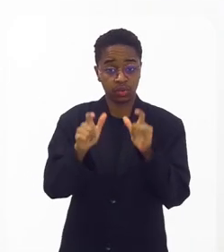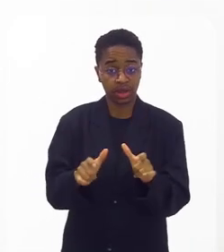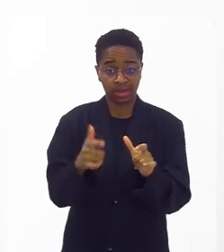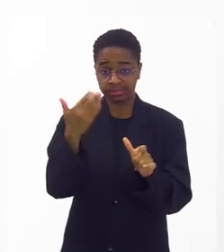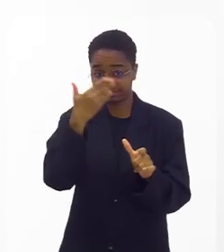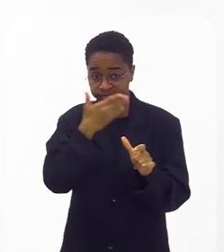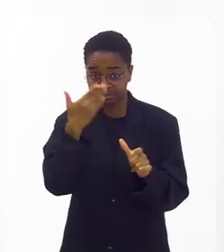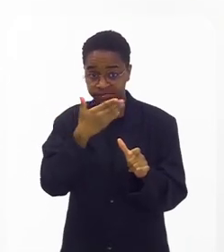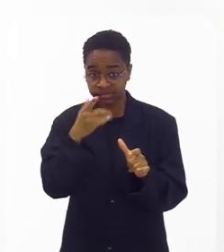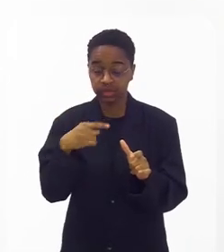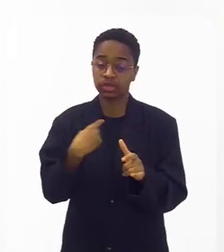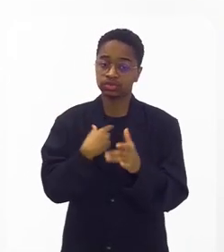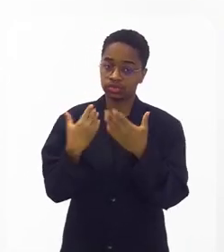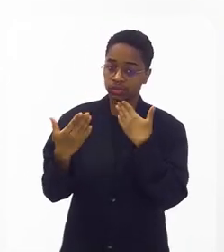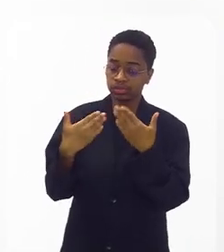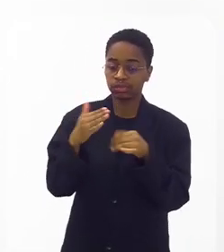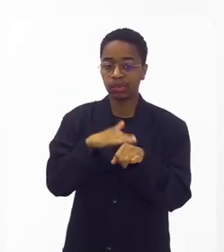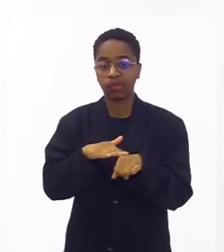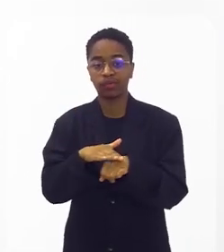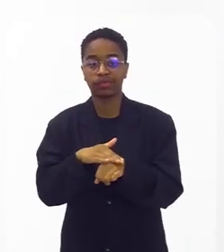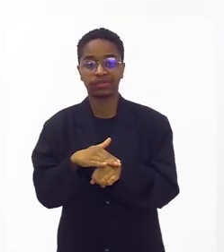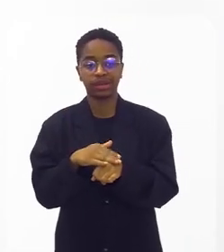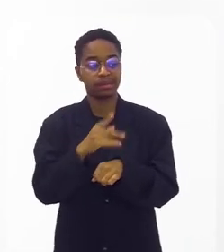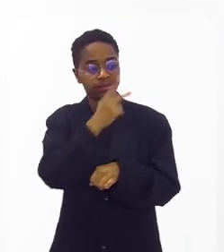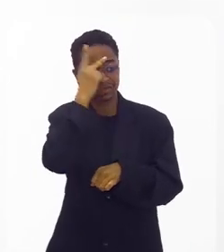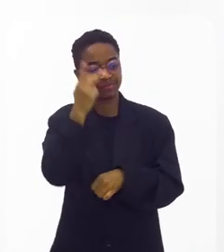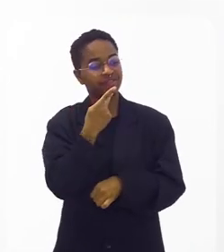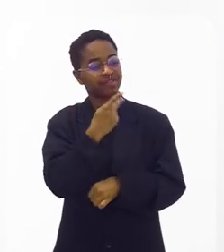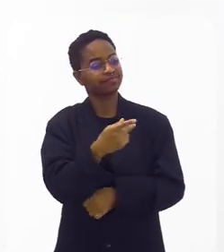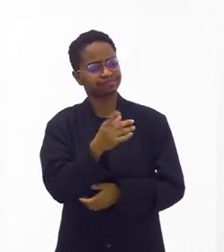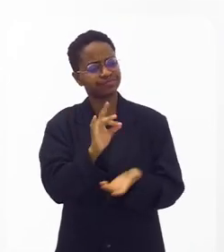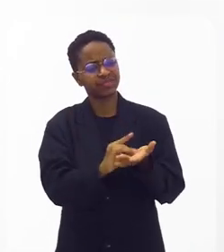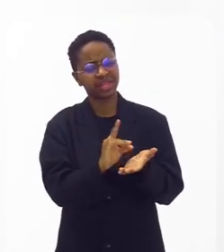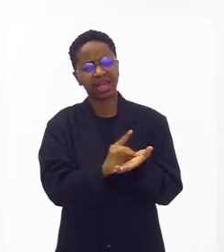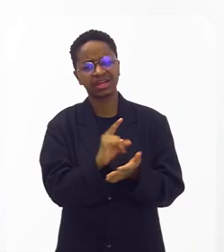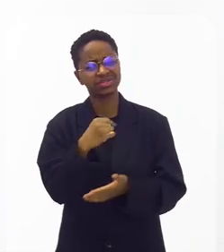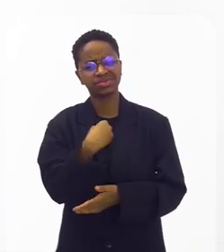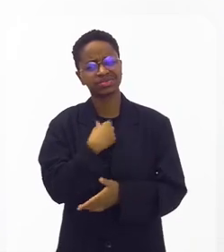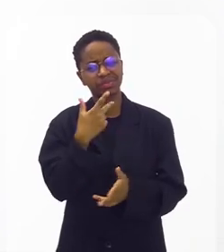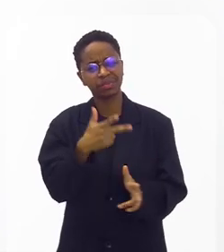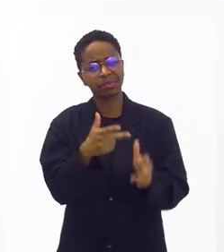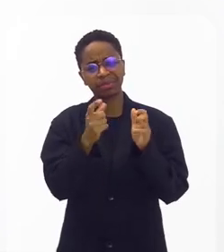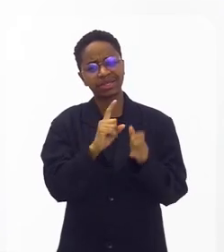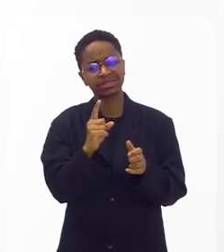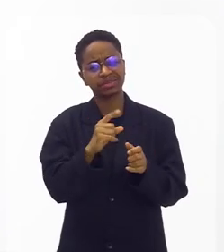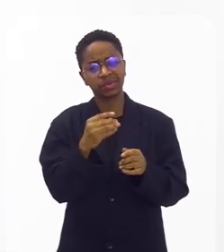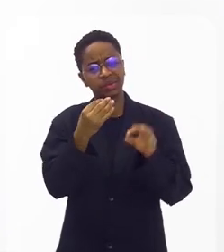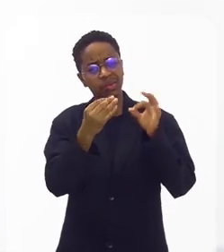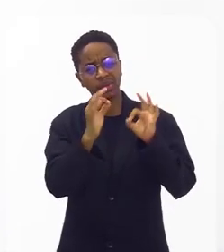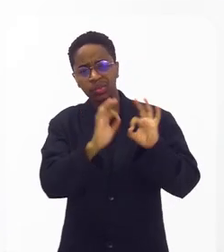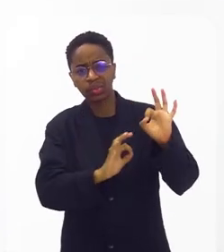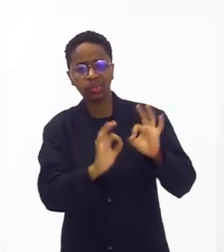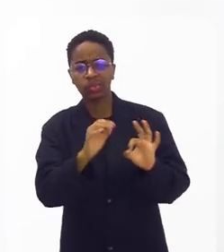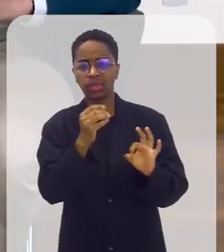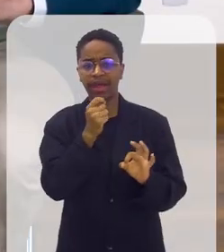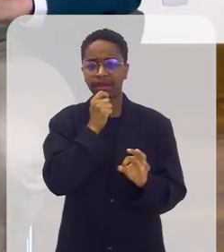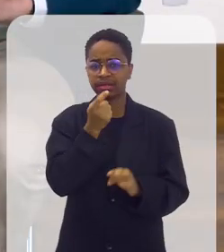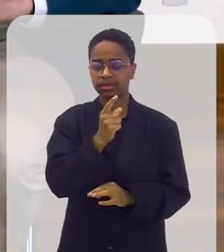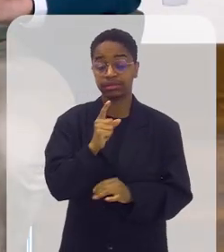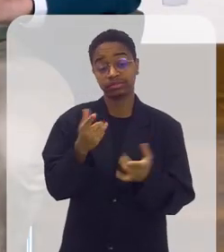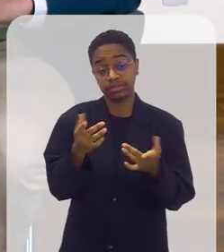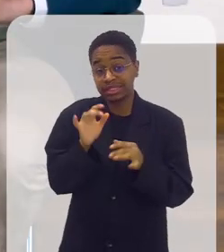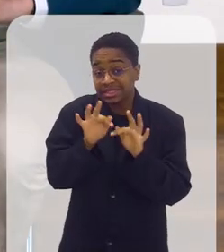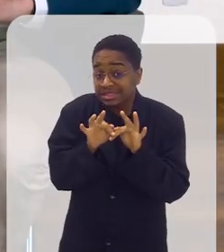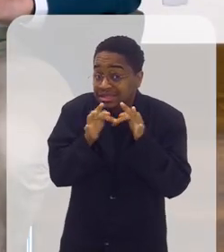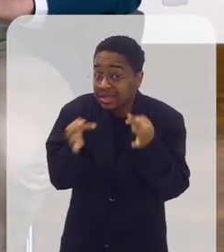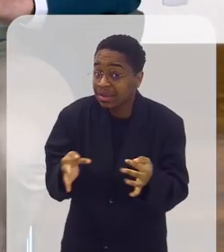essa barra, a gente conversa e, poxa, é verdade, a gente não tem essa barra ainda no banheiro. Eu estou trazendo um